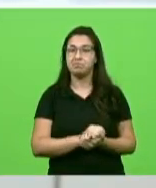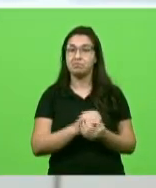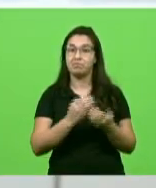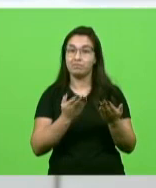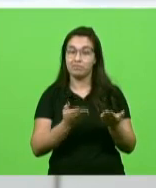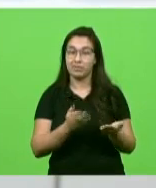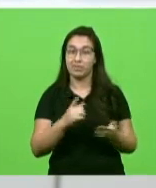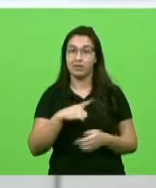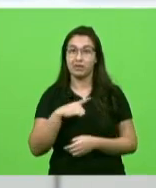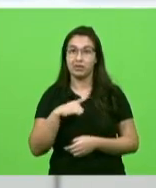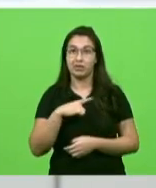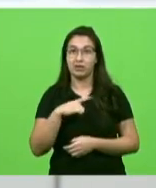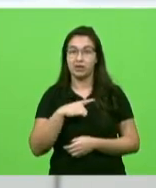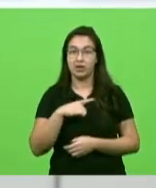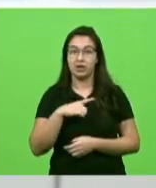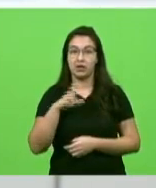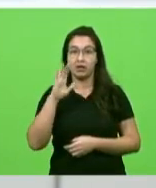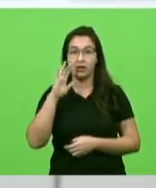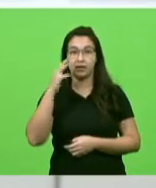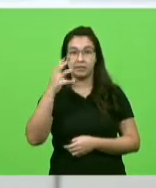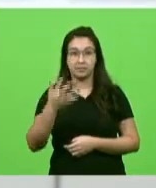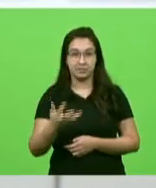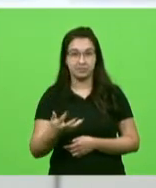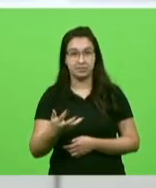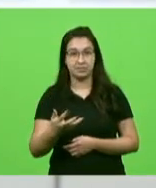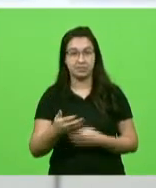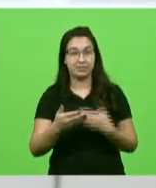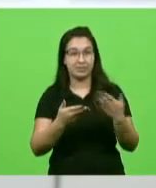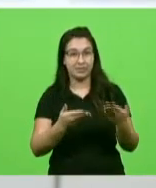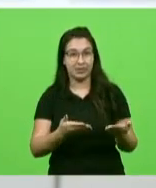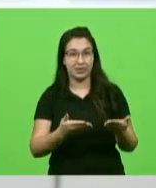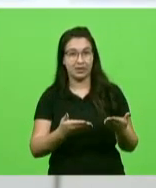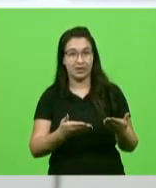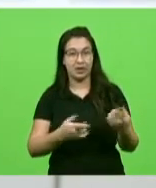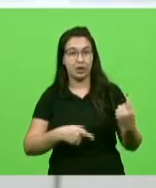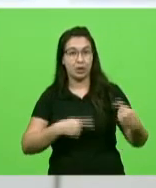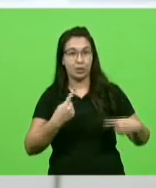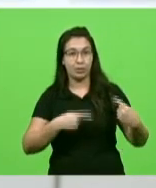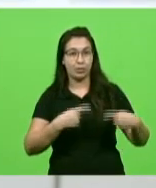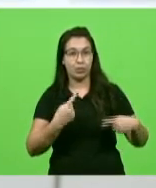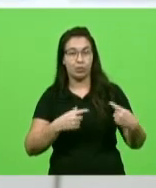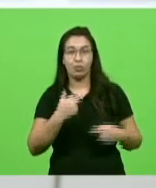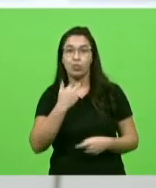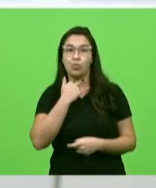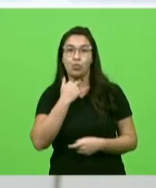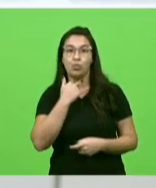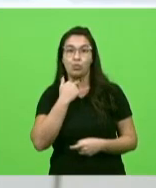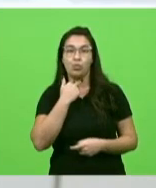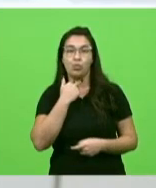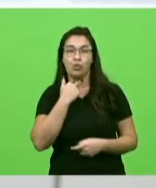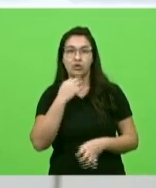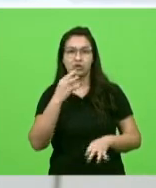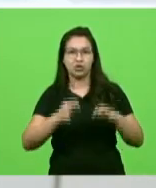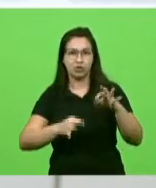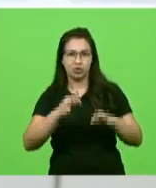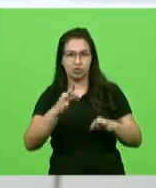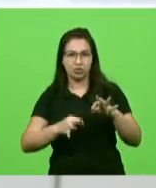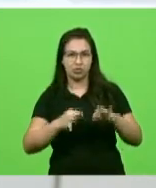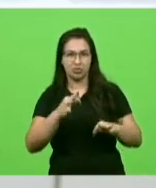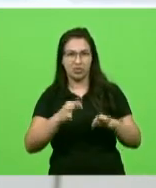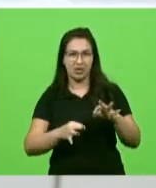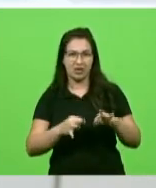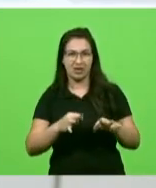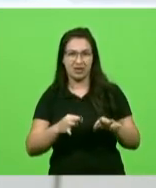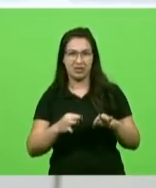consequência em que o agente político não poderá ser julgado por suas características genéticas nem por